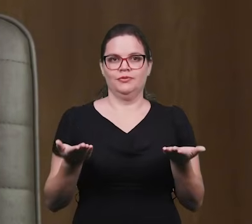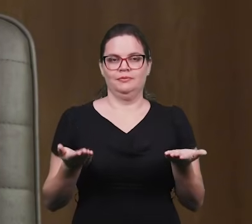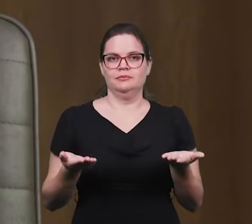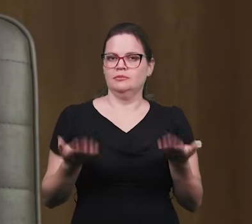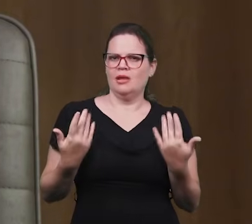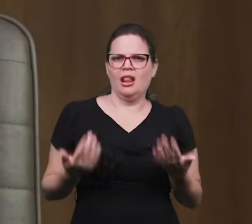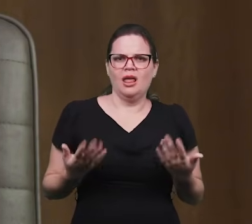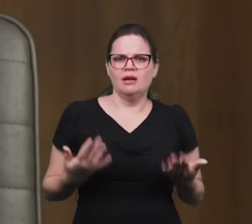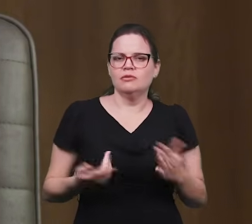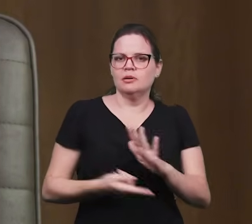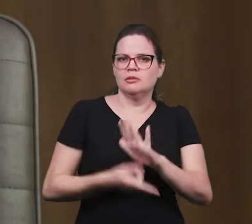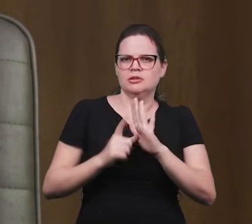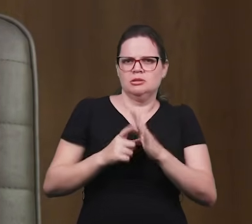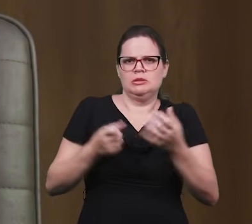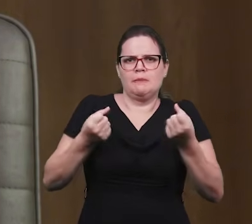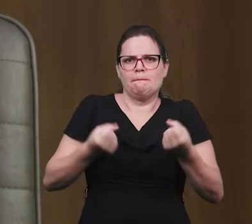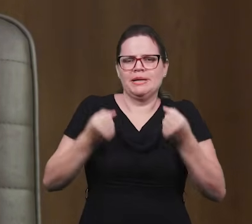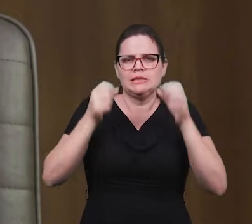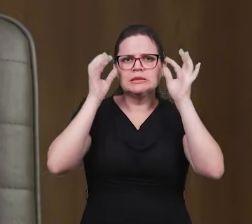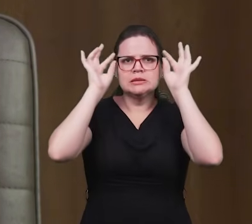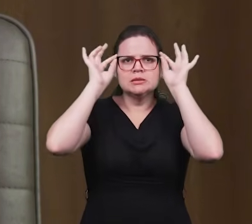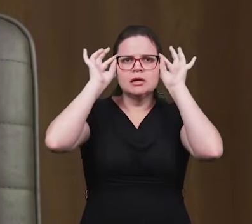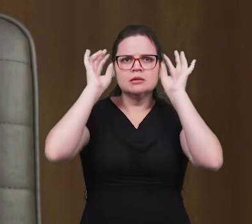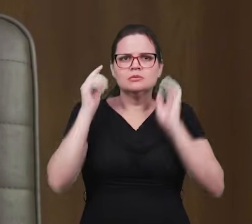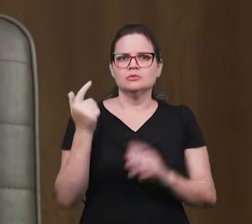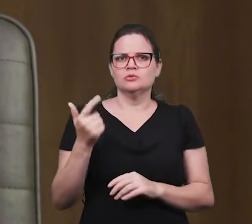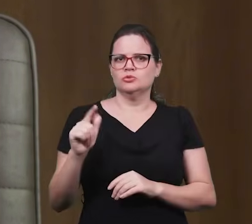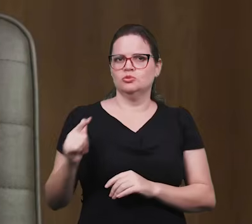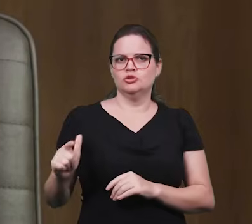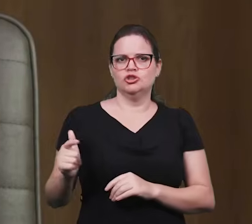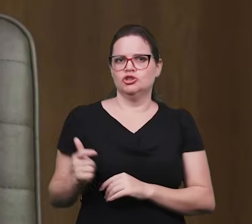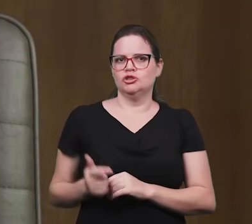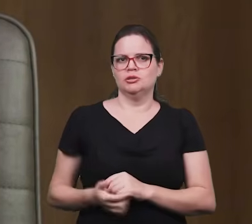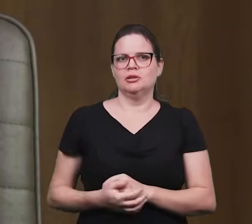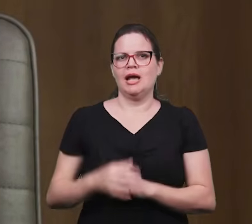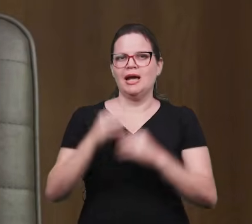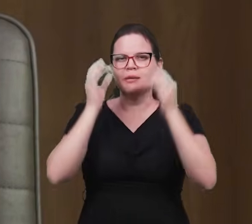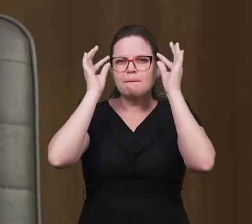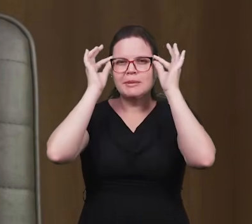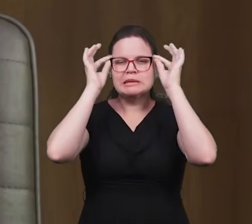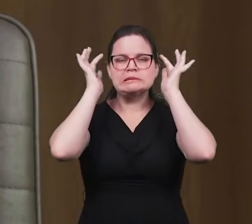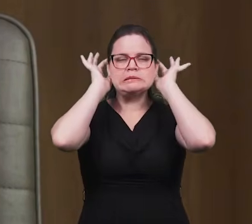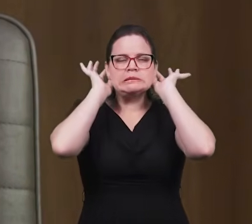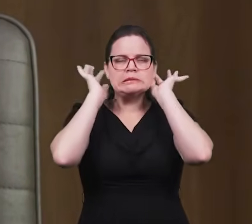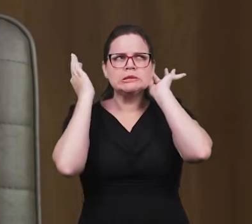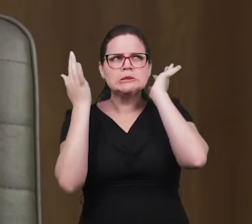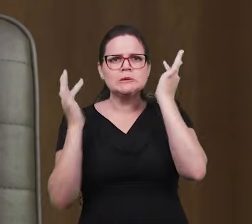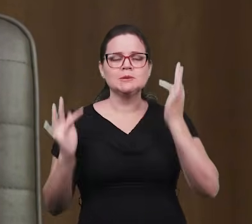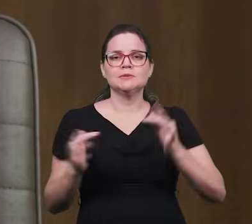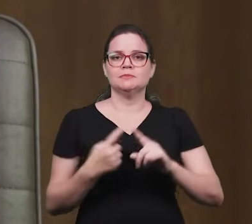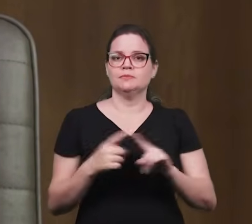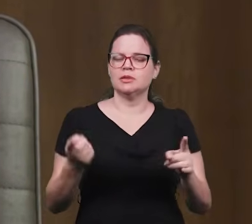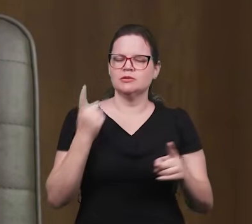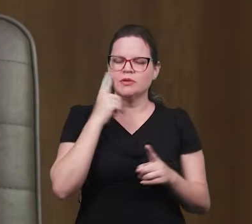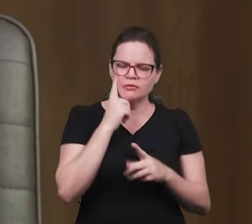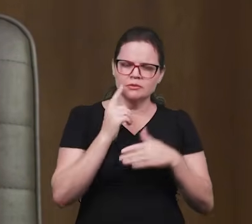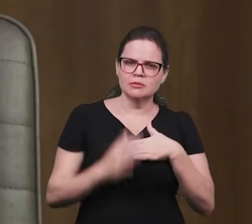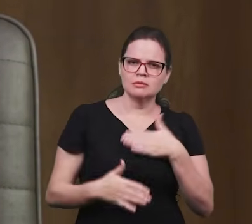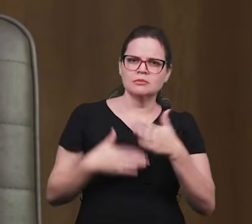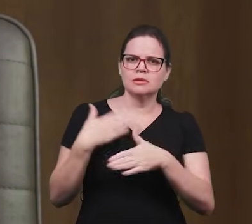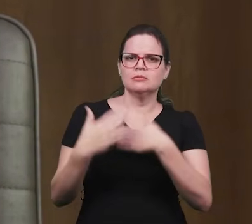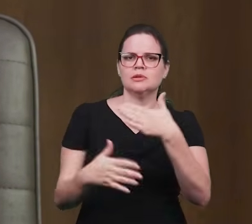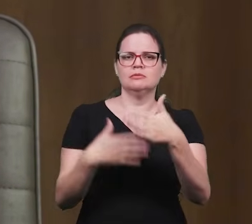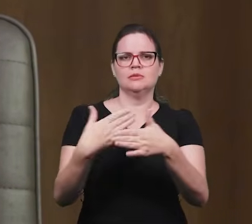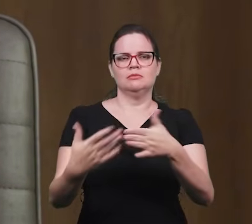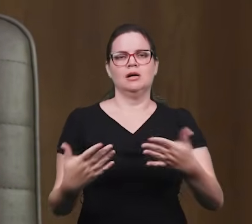E antigamente, eu acho que não tinha, né, uma armação assim, que pesava e tudo. Então, quer dizer, a gente vai vendo a